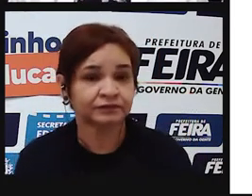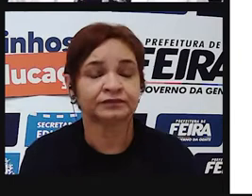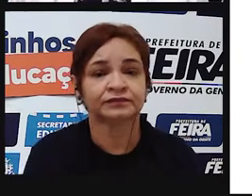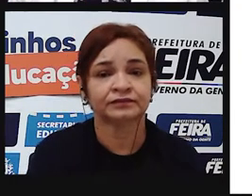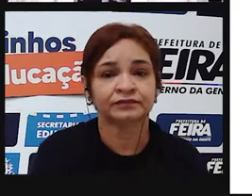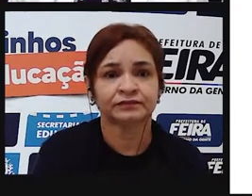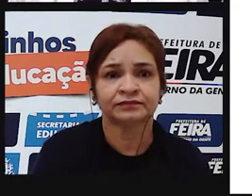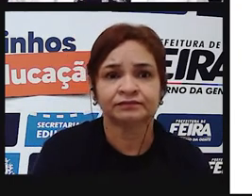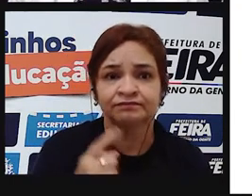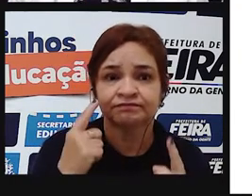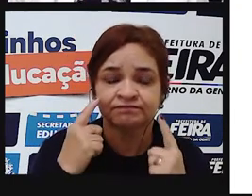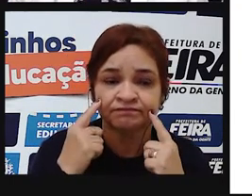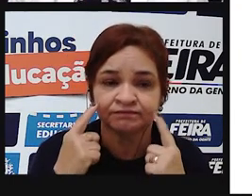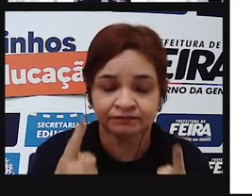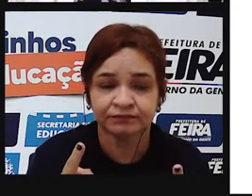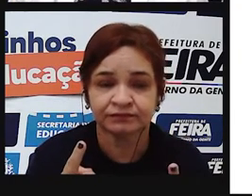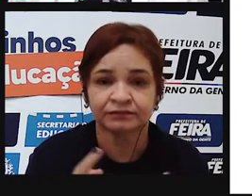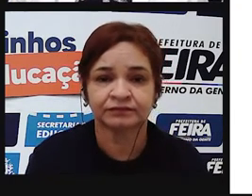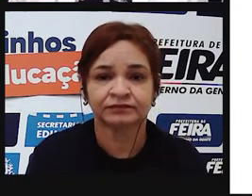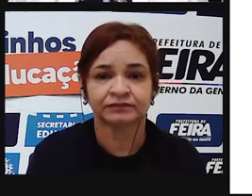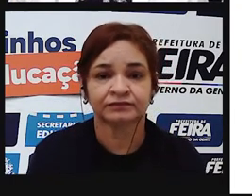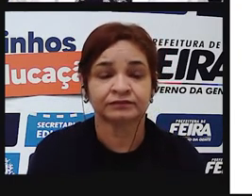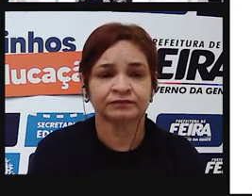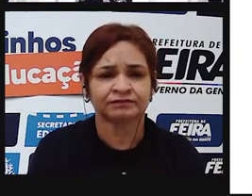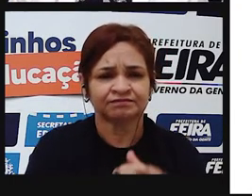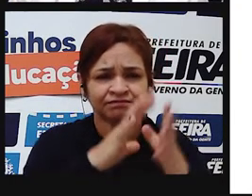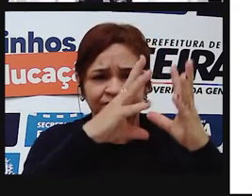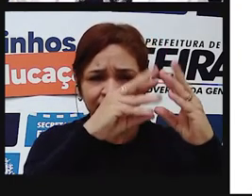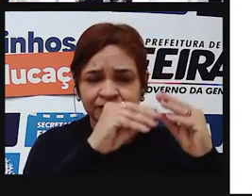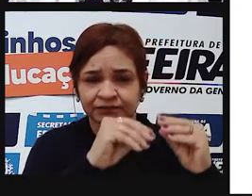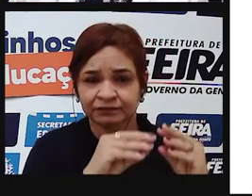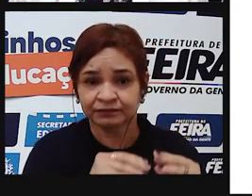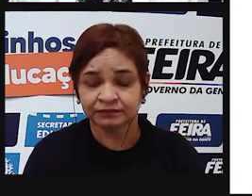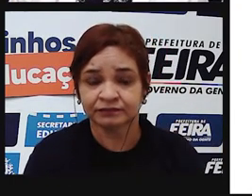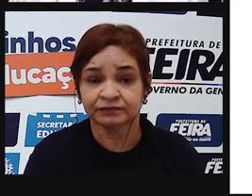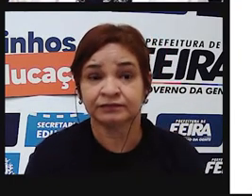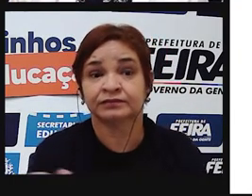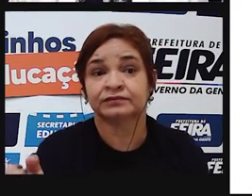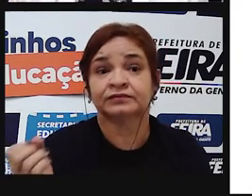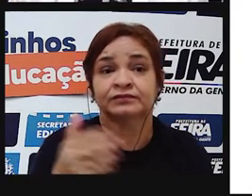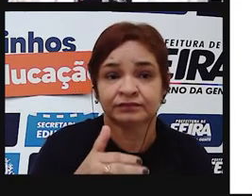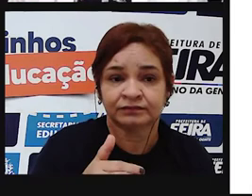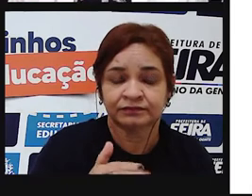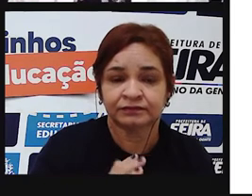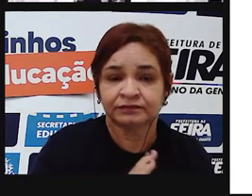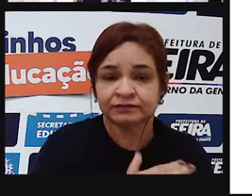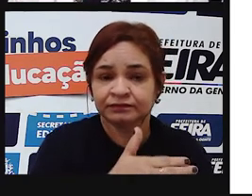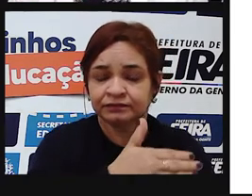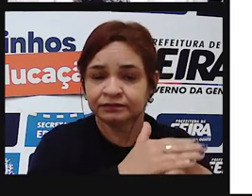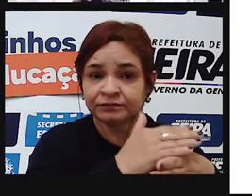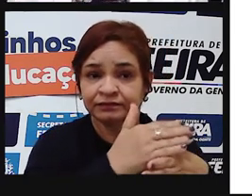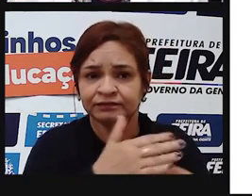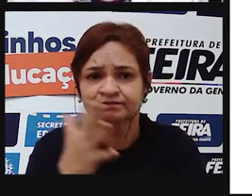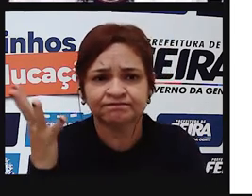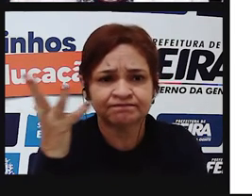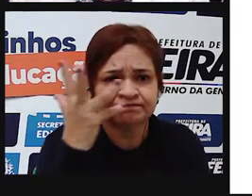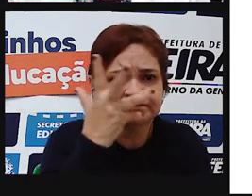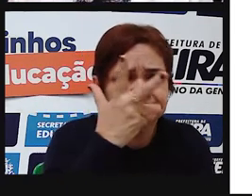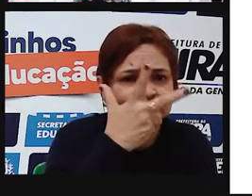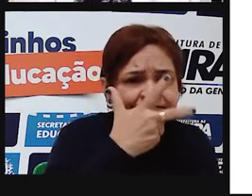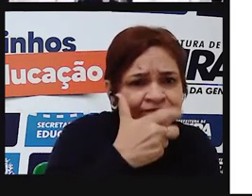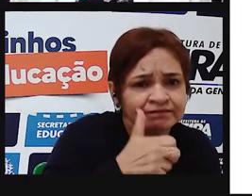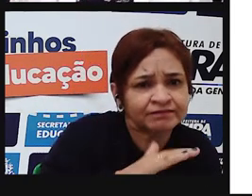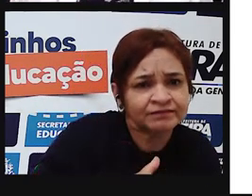quem ignore que, com as demolições e reconstruções que o aformoseamento